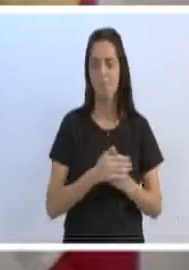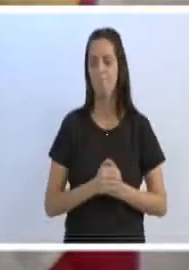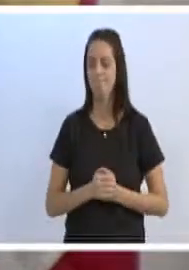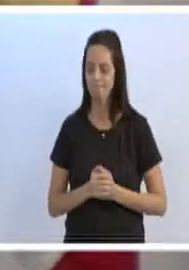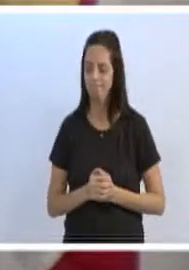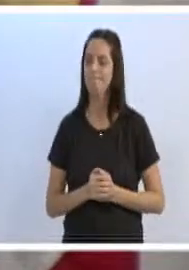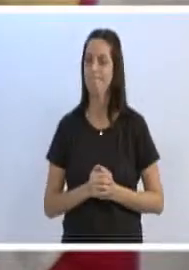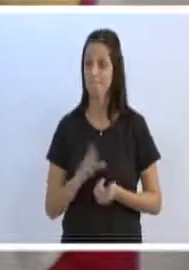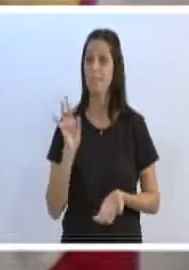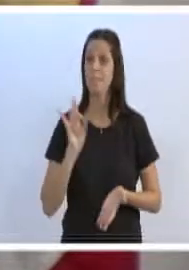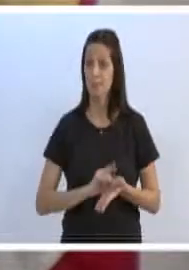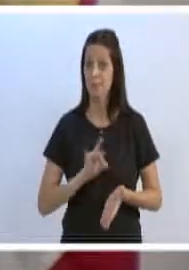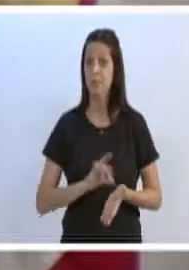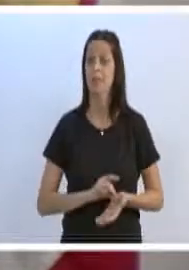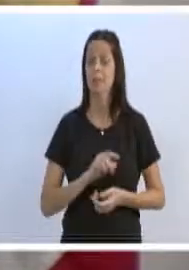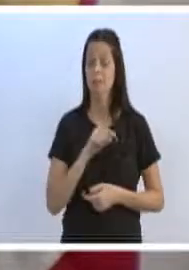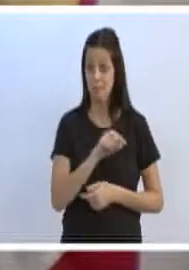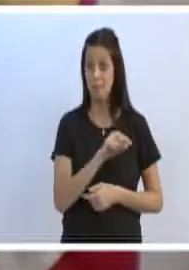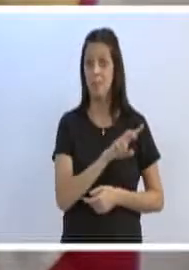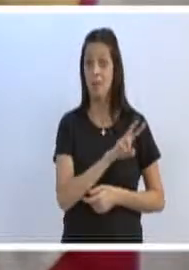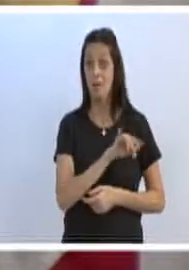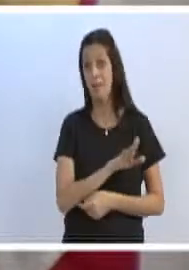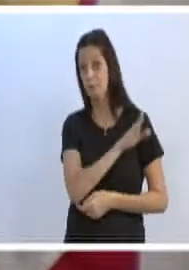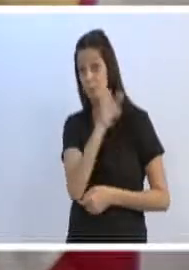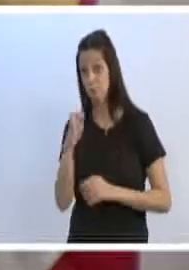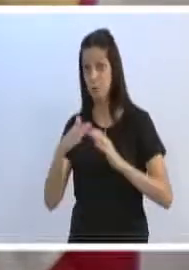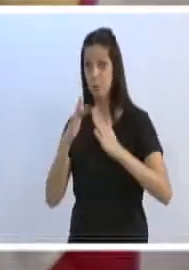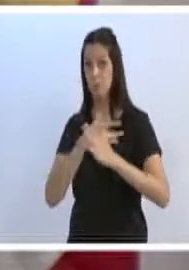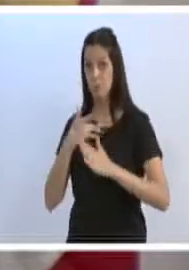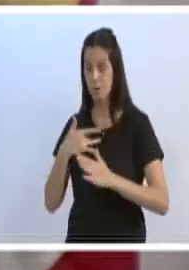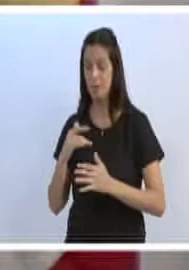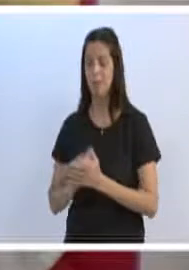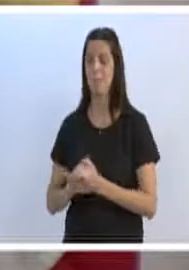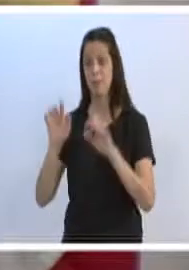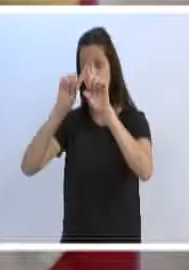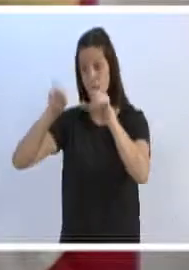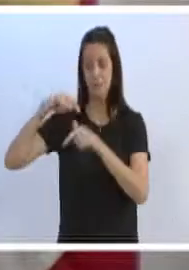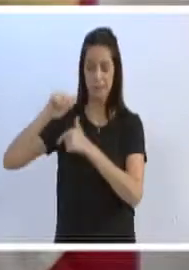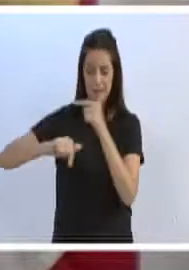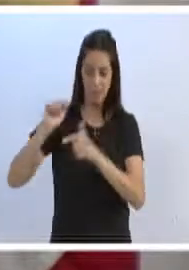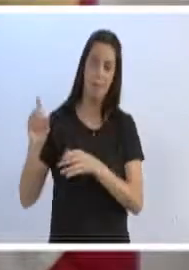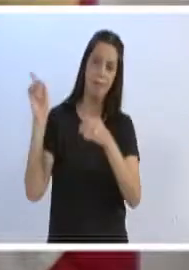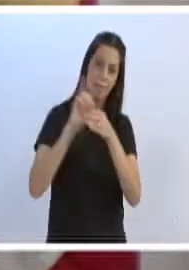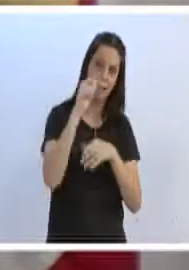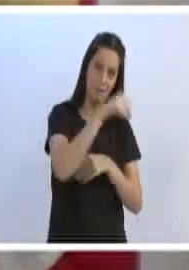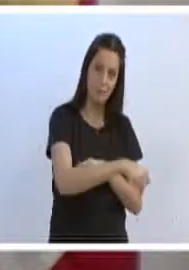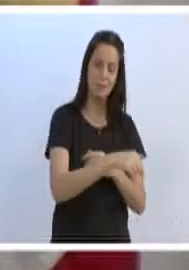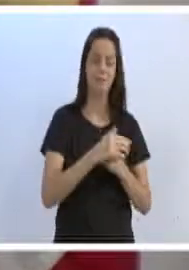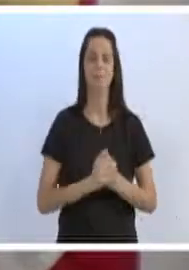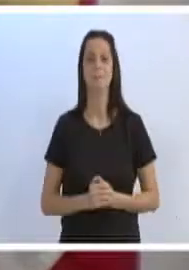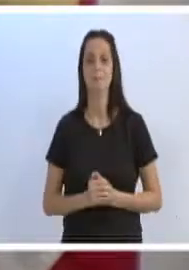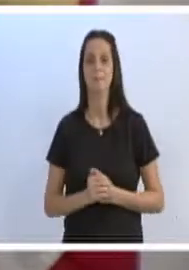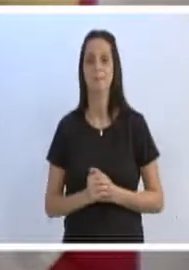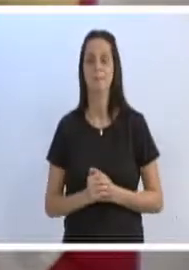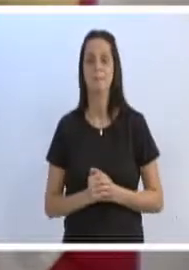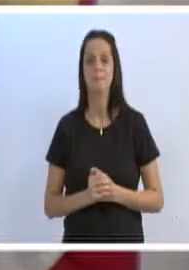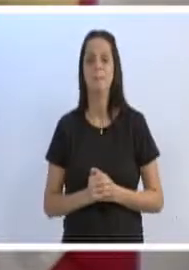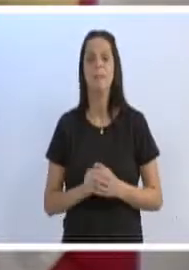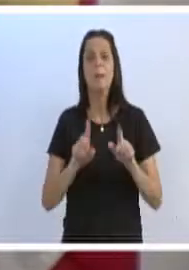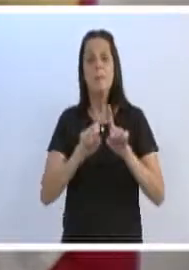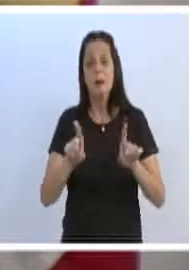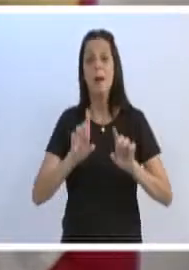sendo atendidas por todos servidores onde tem atendimento na área da saúde mais